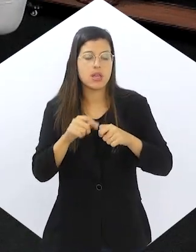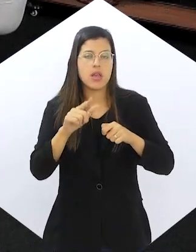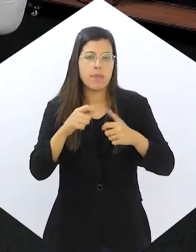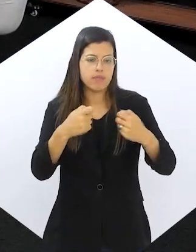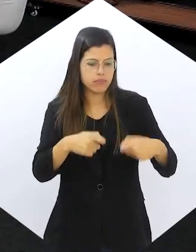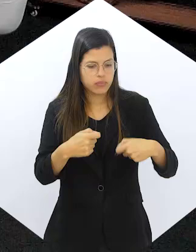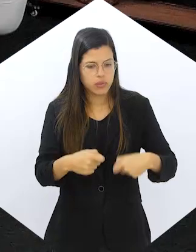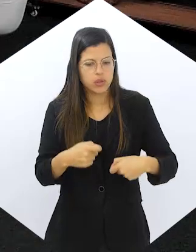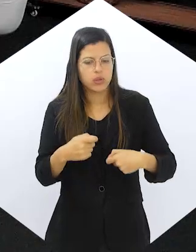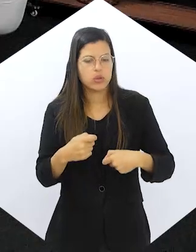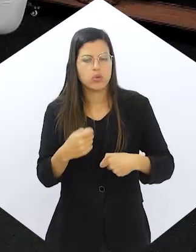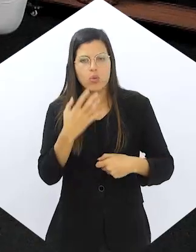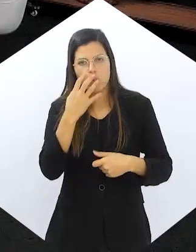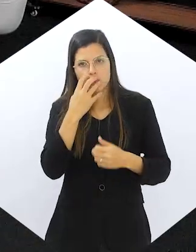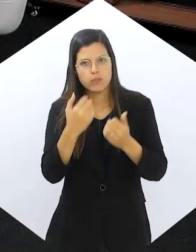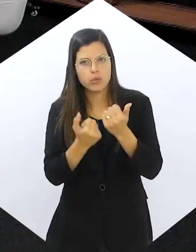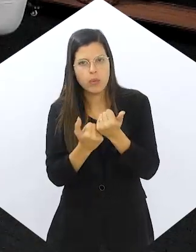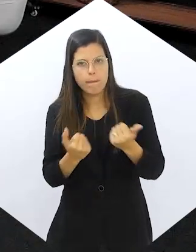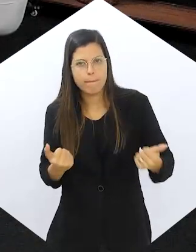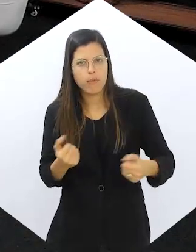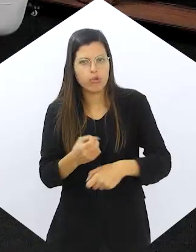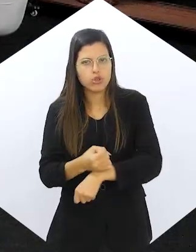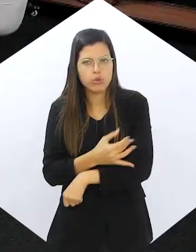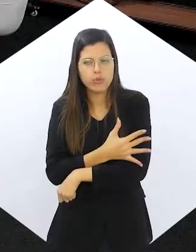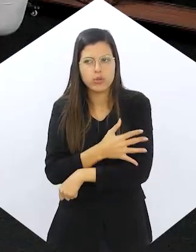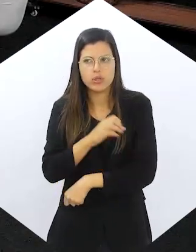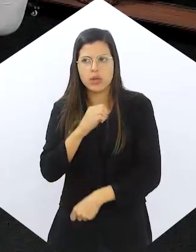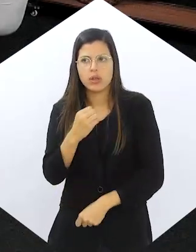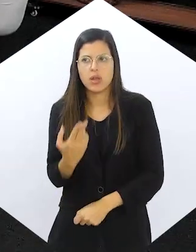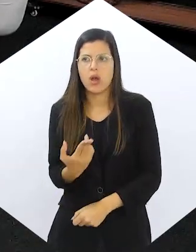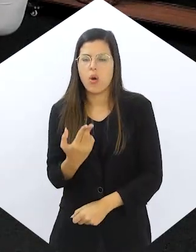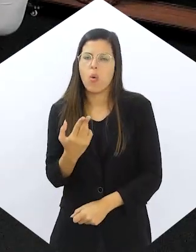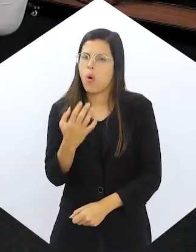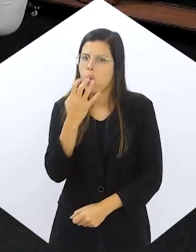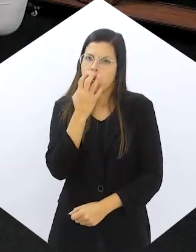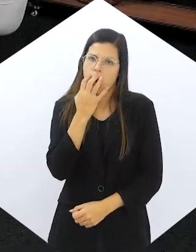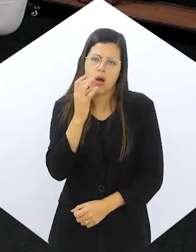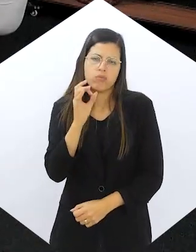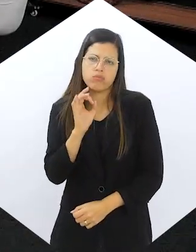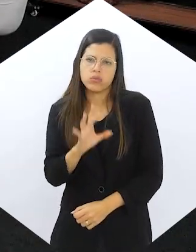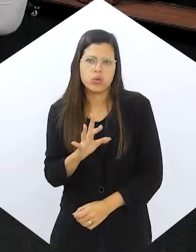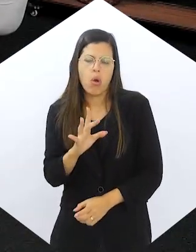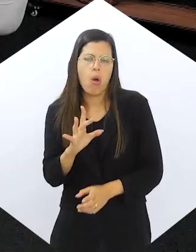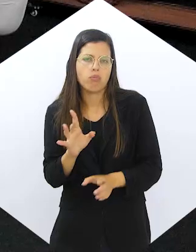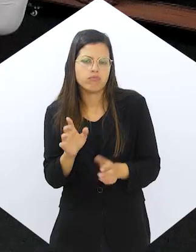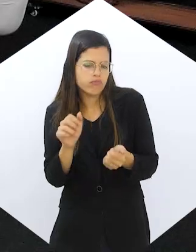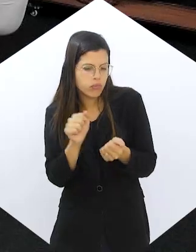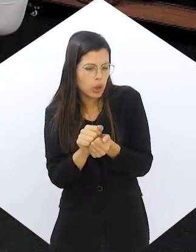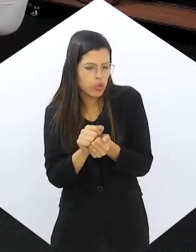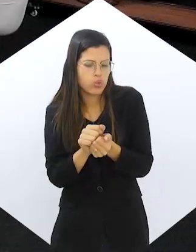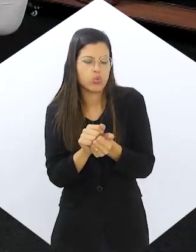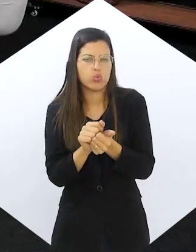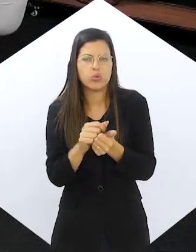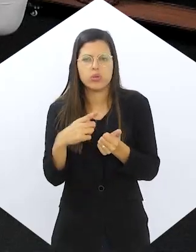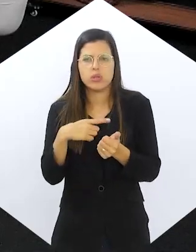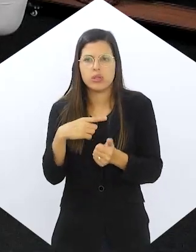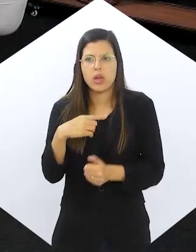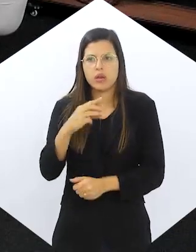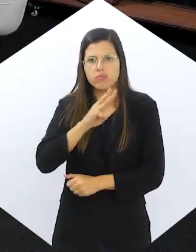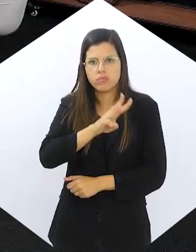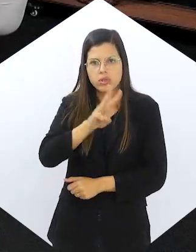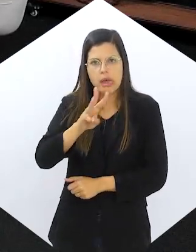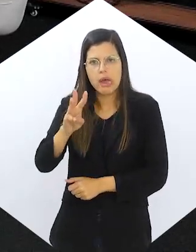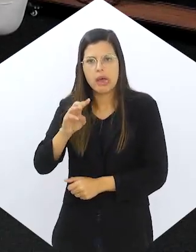é a necessidade de um cão de suporte emocional ou é apenas o meu cão, ele serve apenas como companhia? Tem alguma coisa no site,